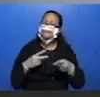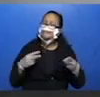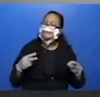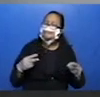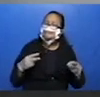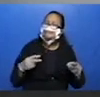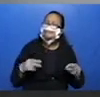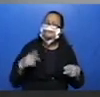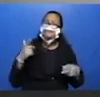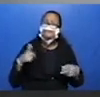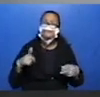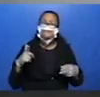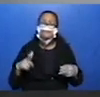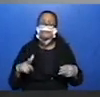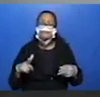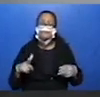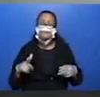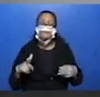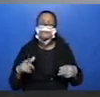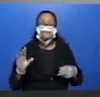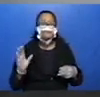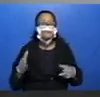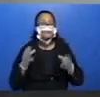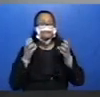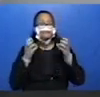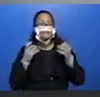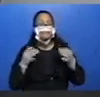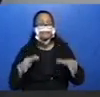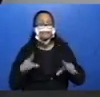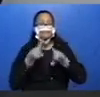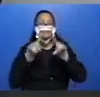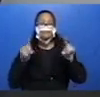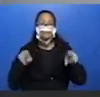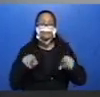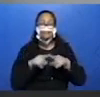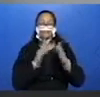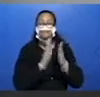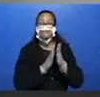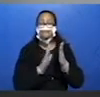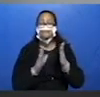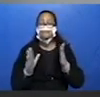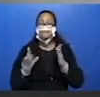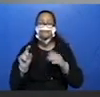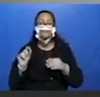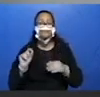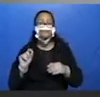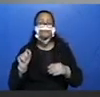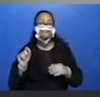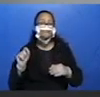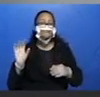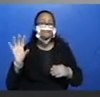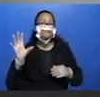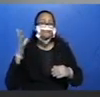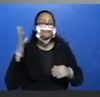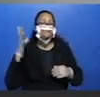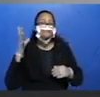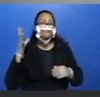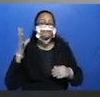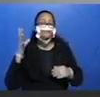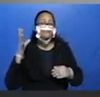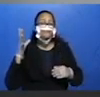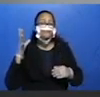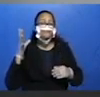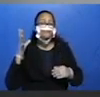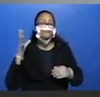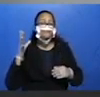Então, vocês vão me dizer, já expliquei no quadro de ordens o que aconteceu, estamos mostrando aqui o que aconteceu.